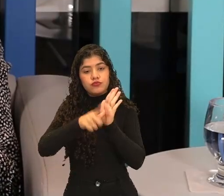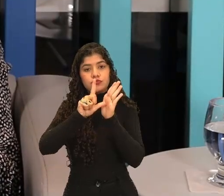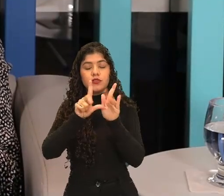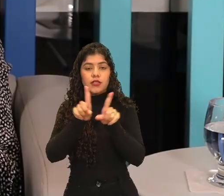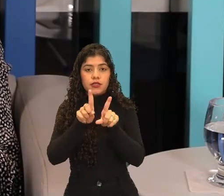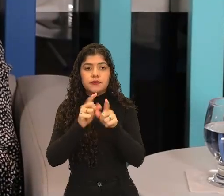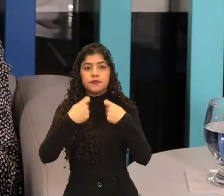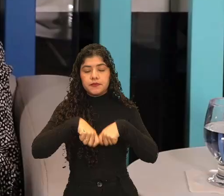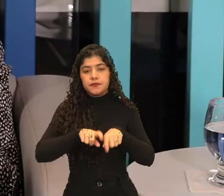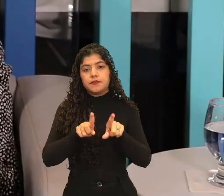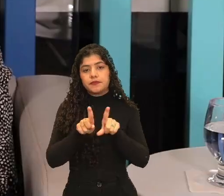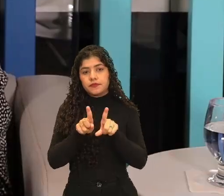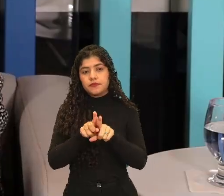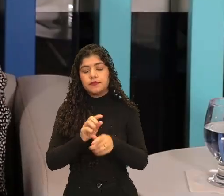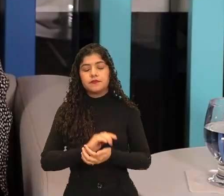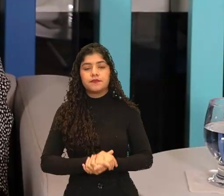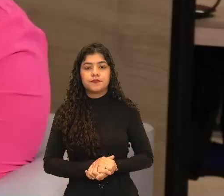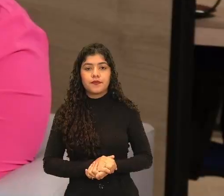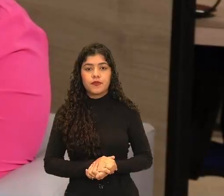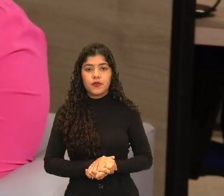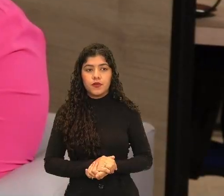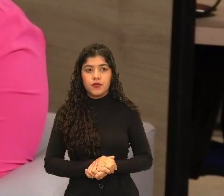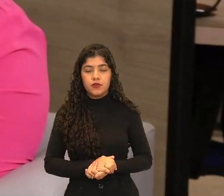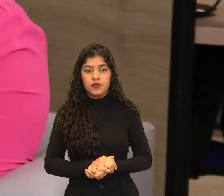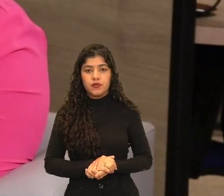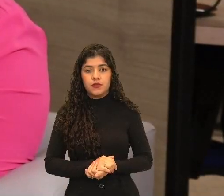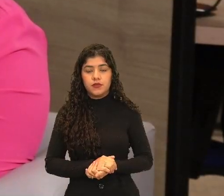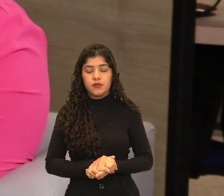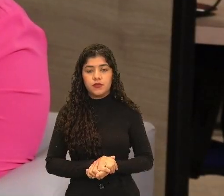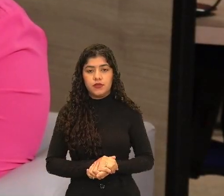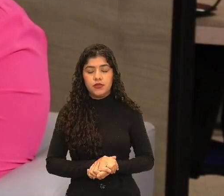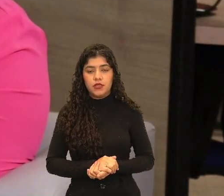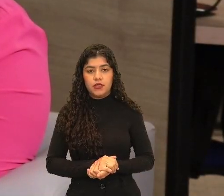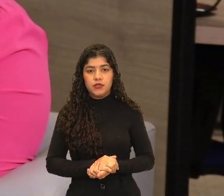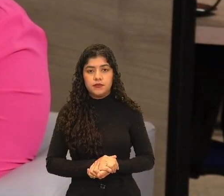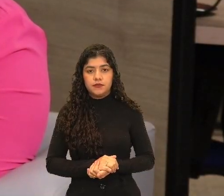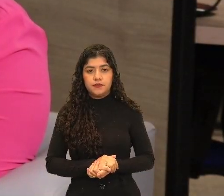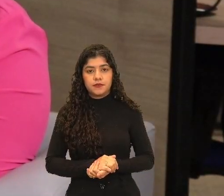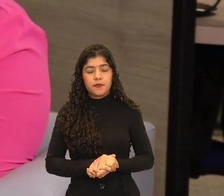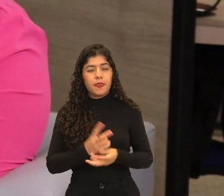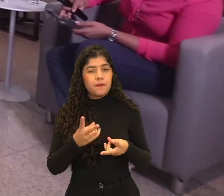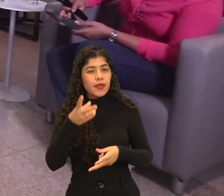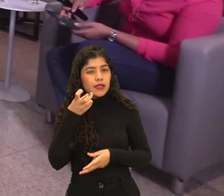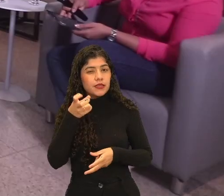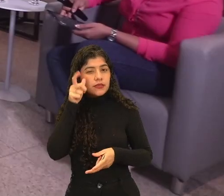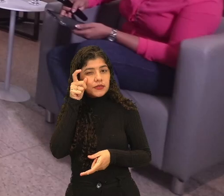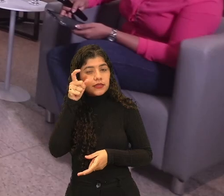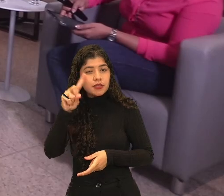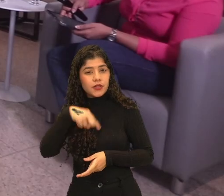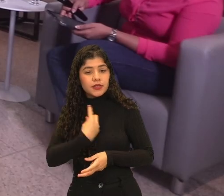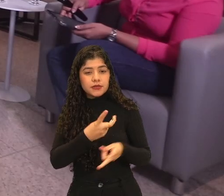atendimentos necessários. E a senhora, doutora Socorro? É interessante que às vezes a gente